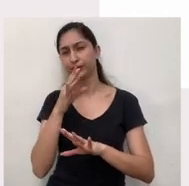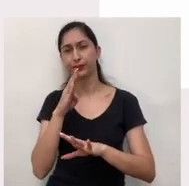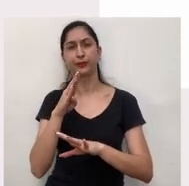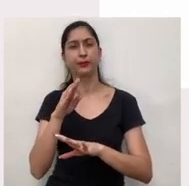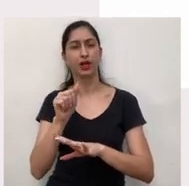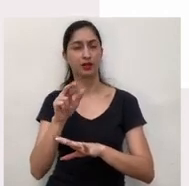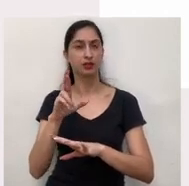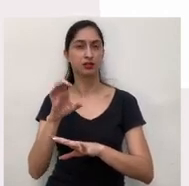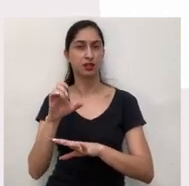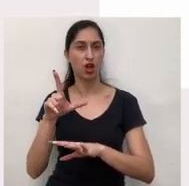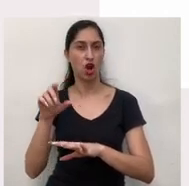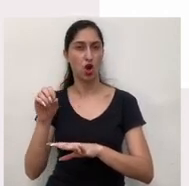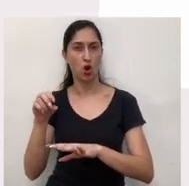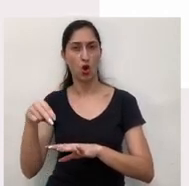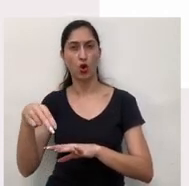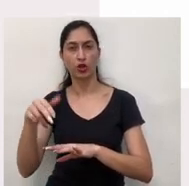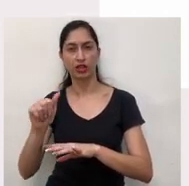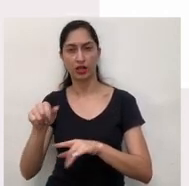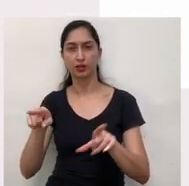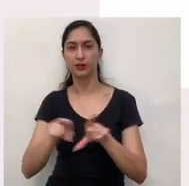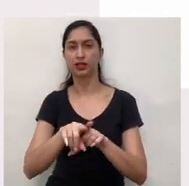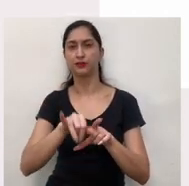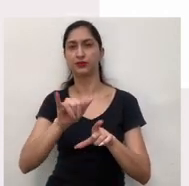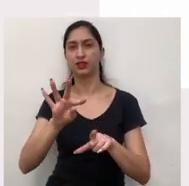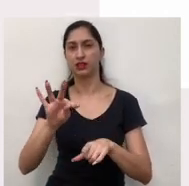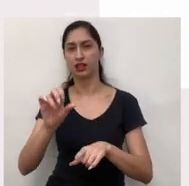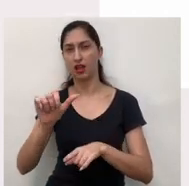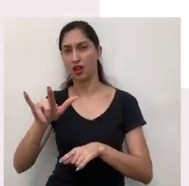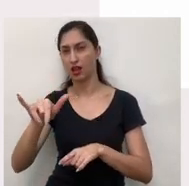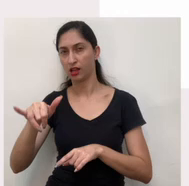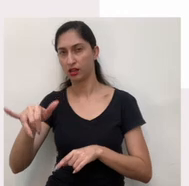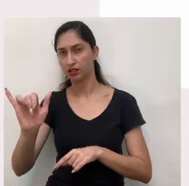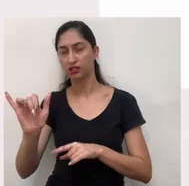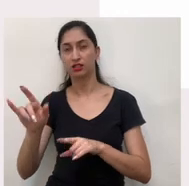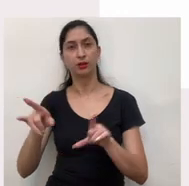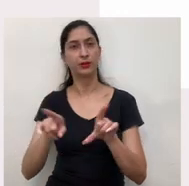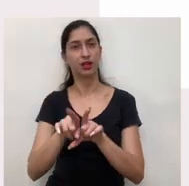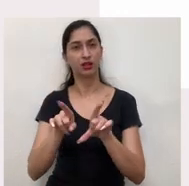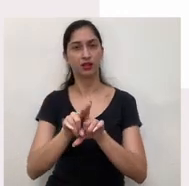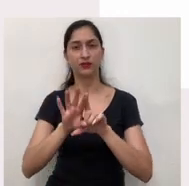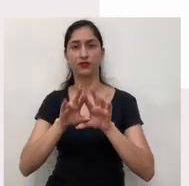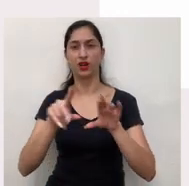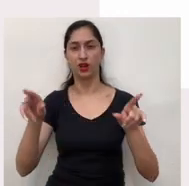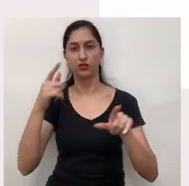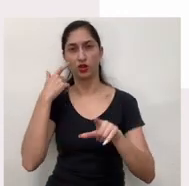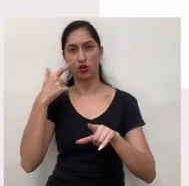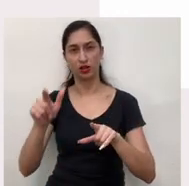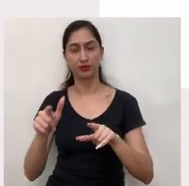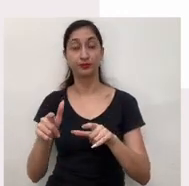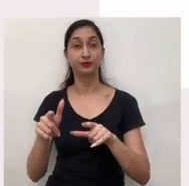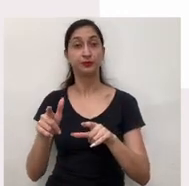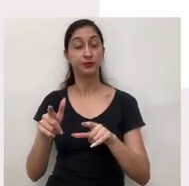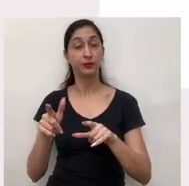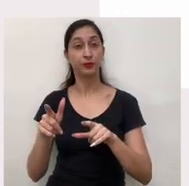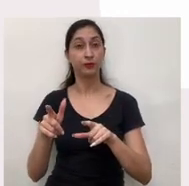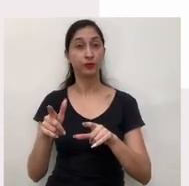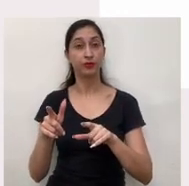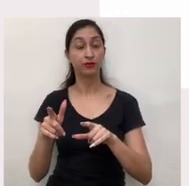Barcelona, dos ladrilhos da Itália, ou mesmo de clichês tipográficos, né, esse da direita aí,